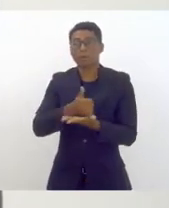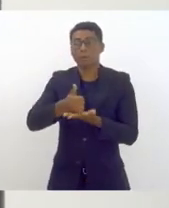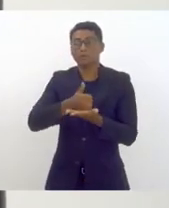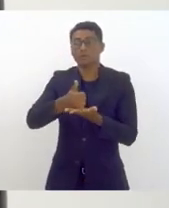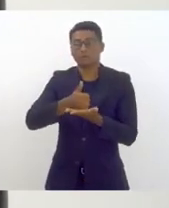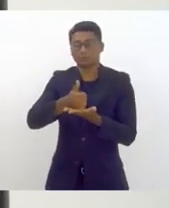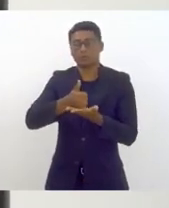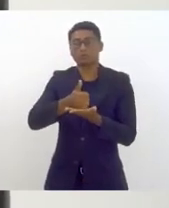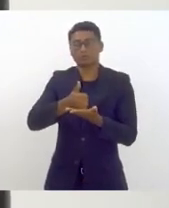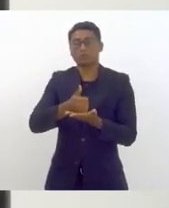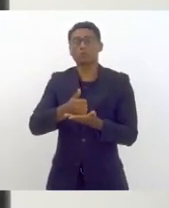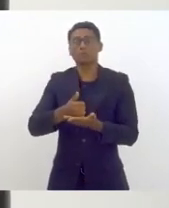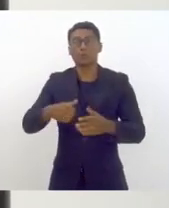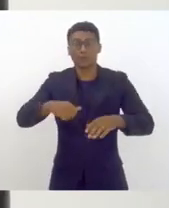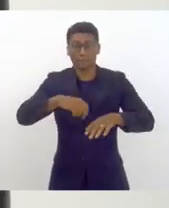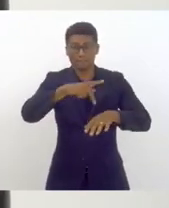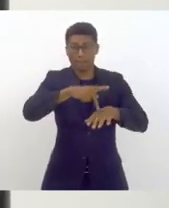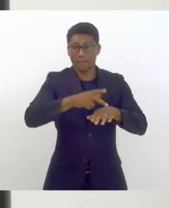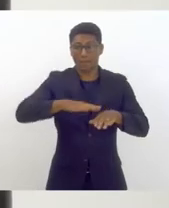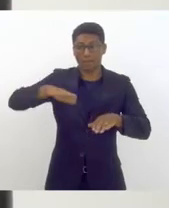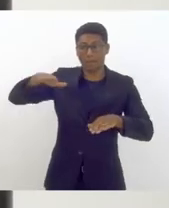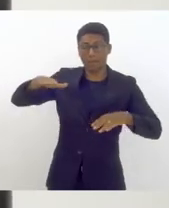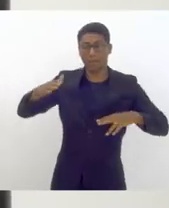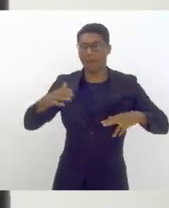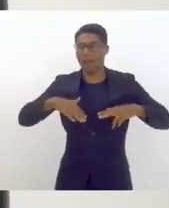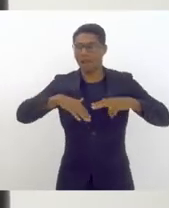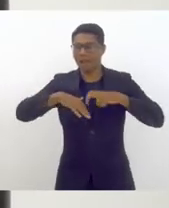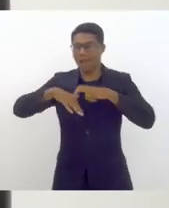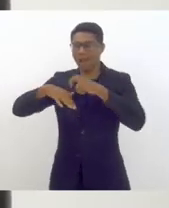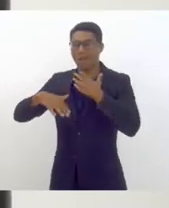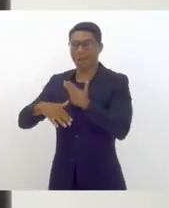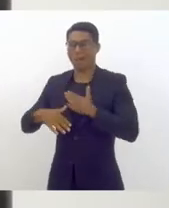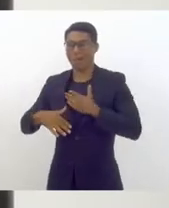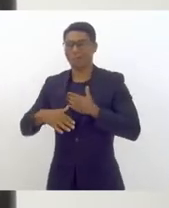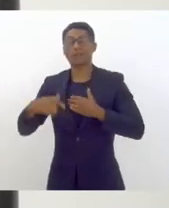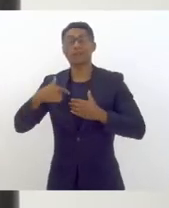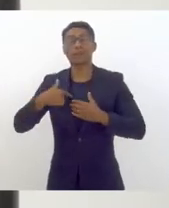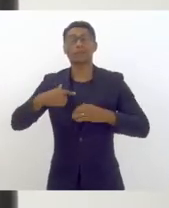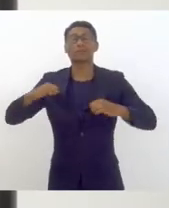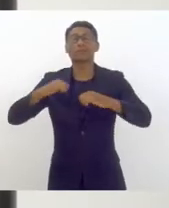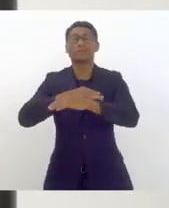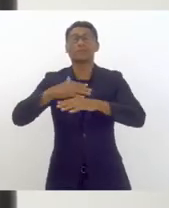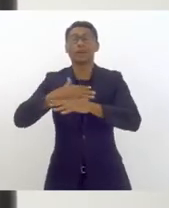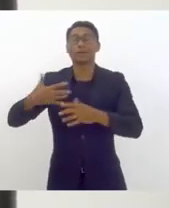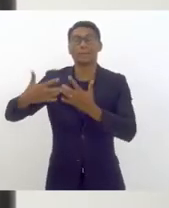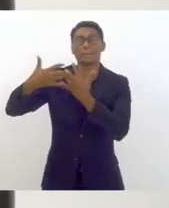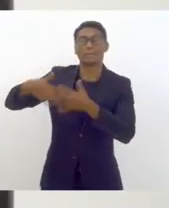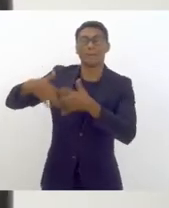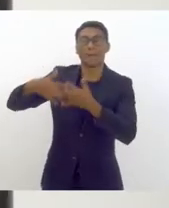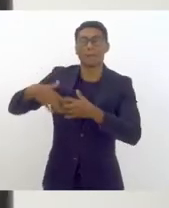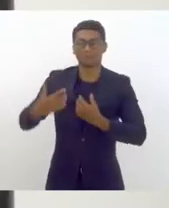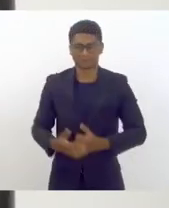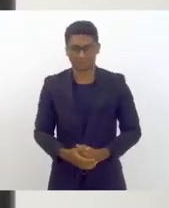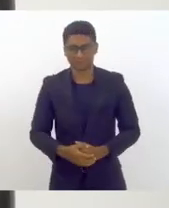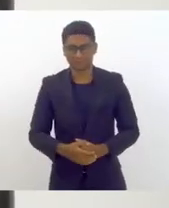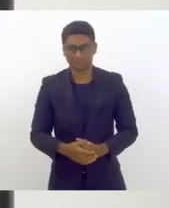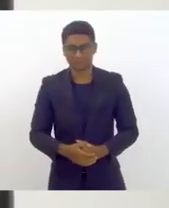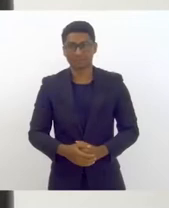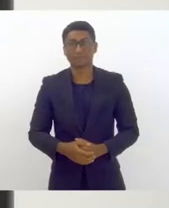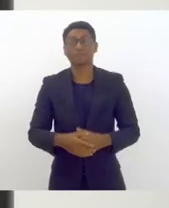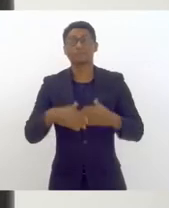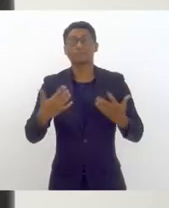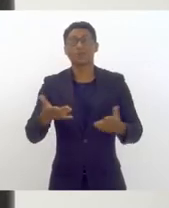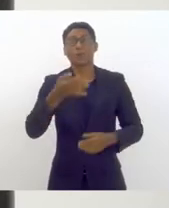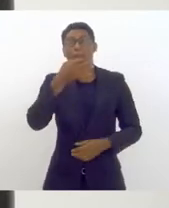Petrópolis. E a ideia que eu coloquei no Legisla aqui,